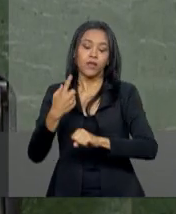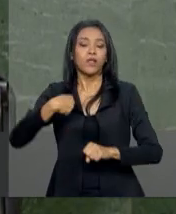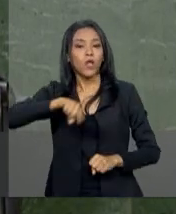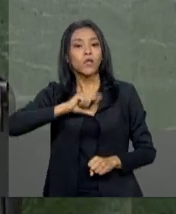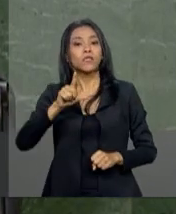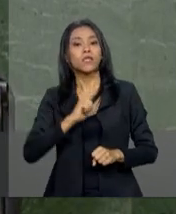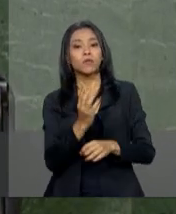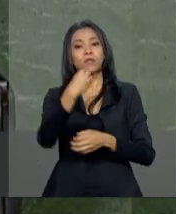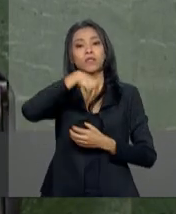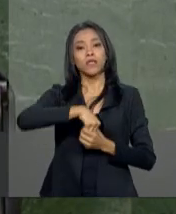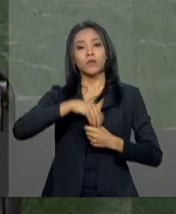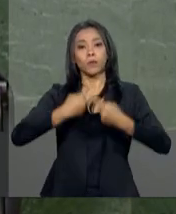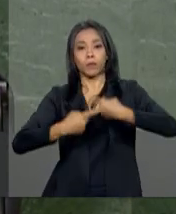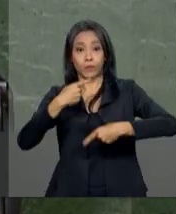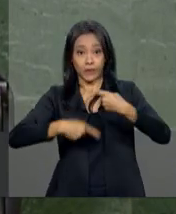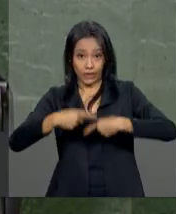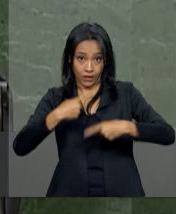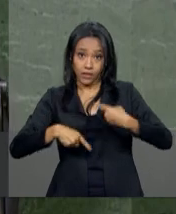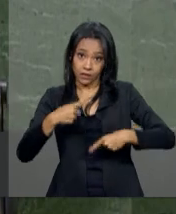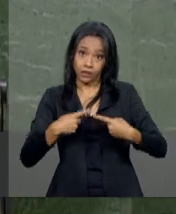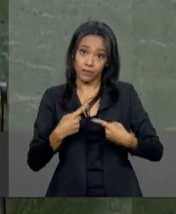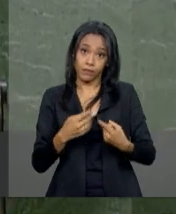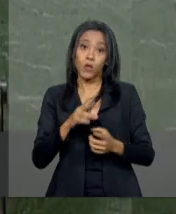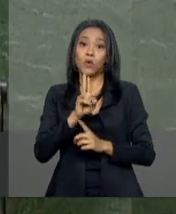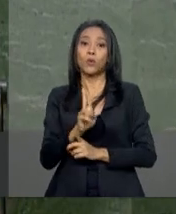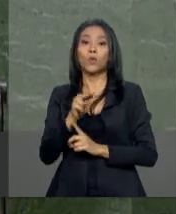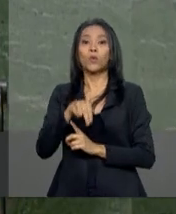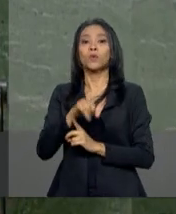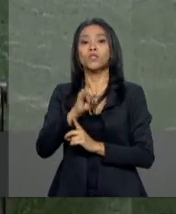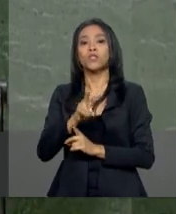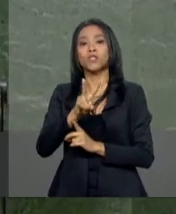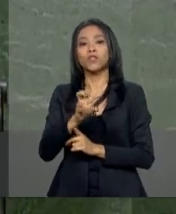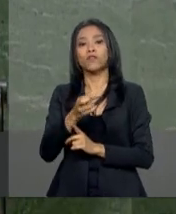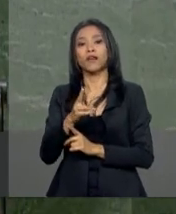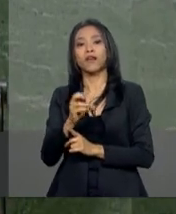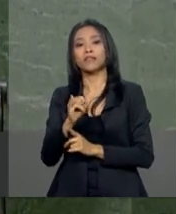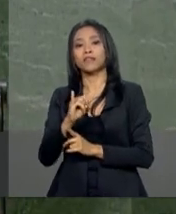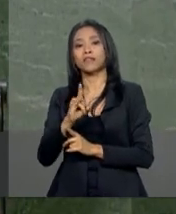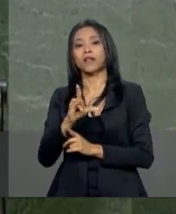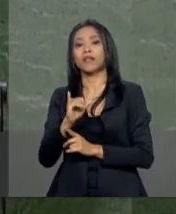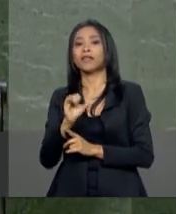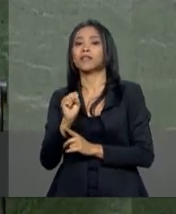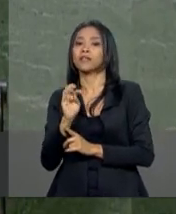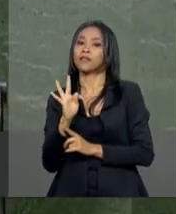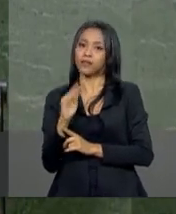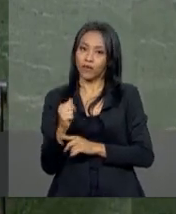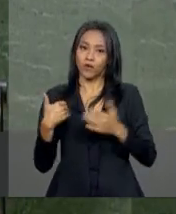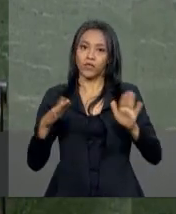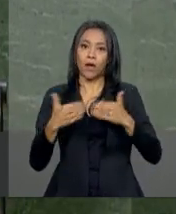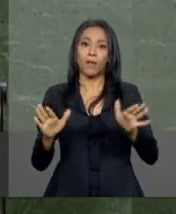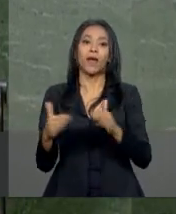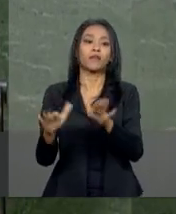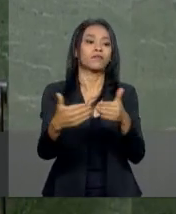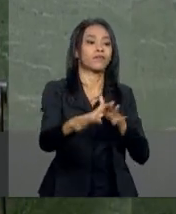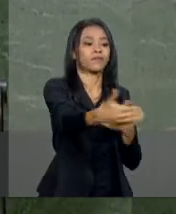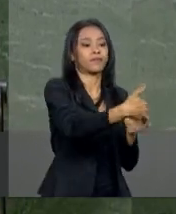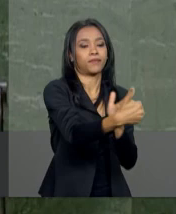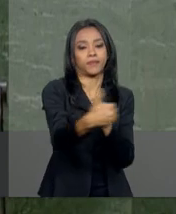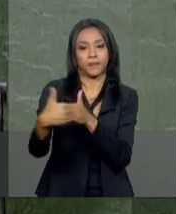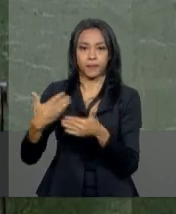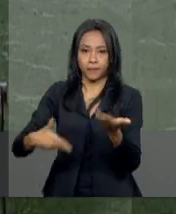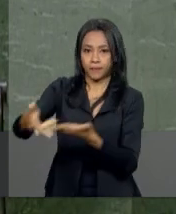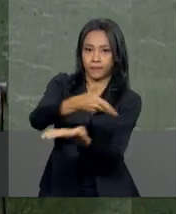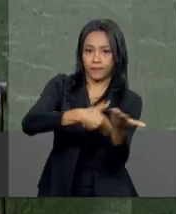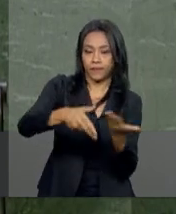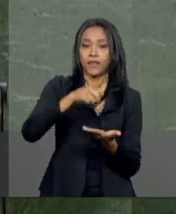externa universalista em nosso entorno geográfico temos aprofundado os mecanismos de